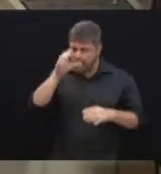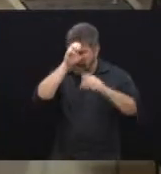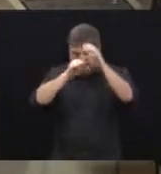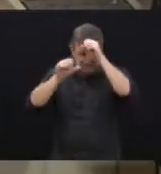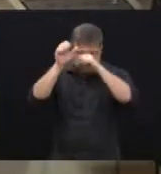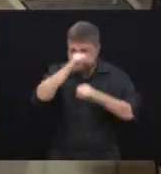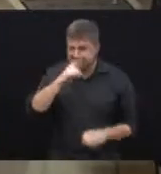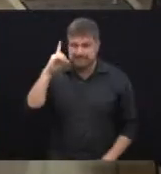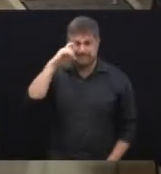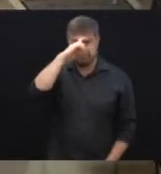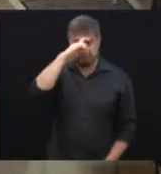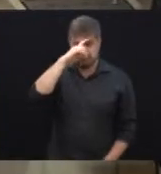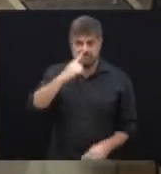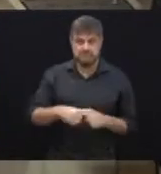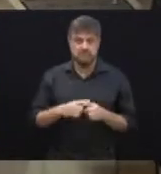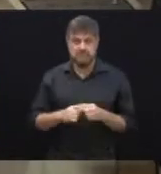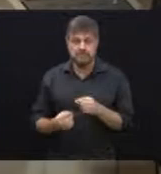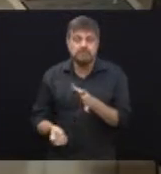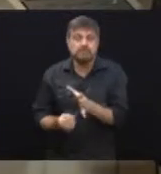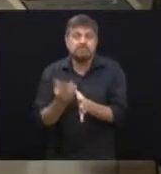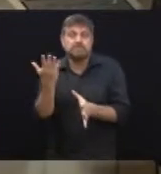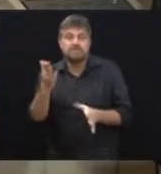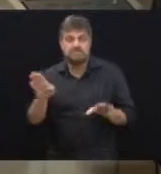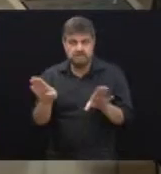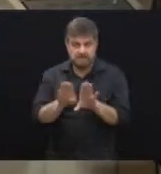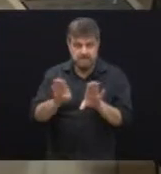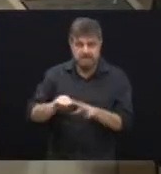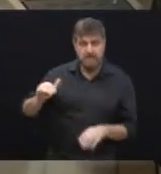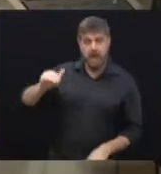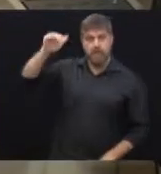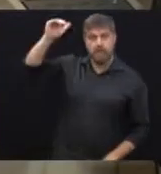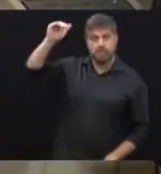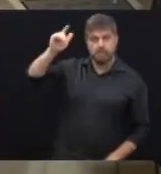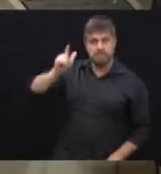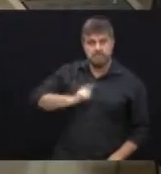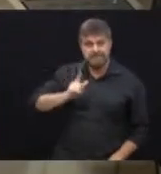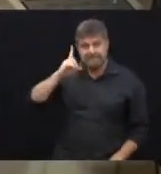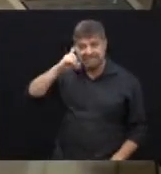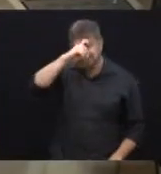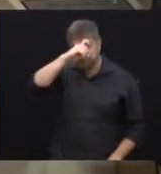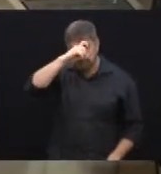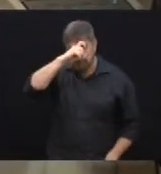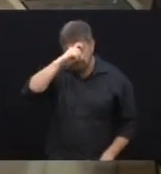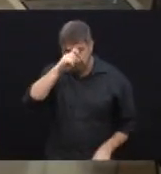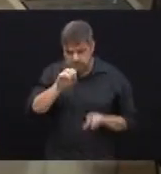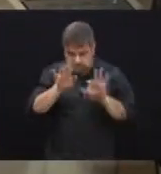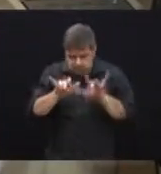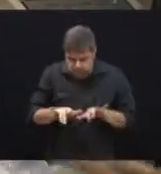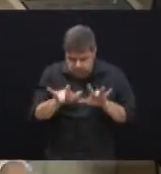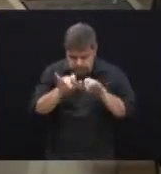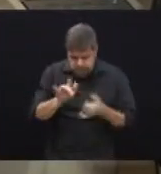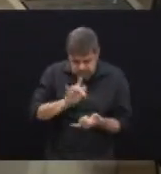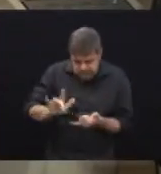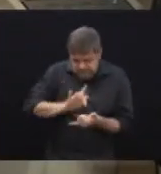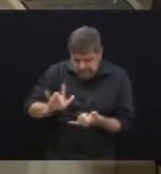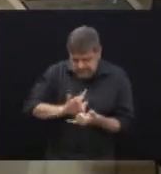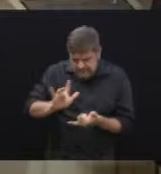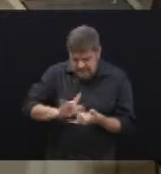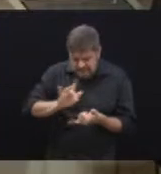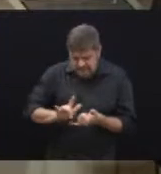de aprendizado, e o que tem aparecido muito ultimamente, inclusive nos adultos, essa dificuldade com os